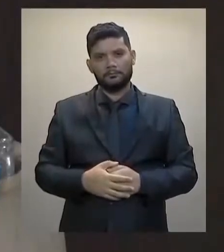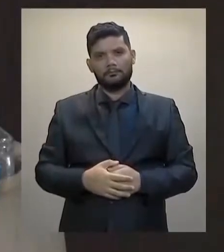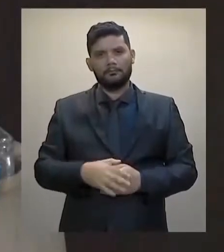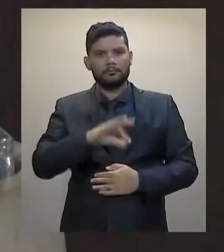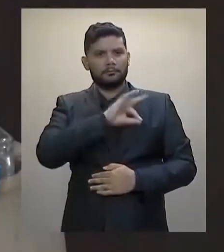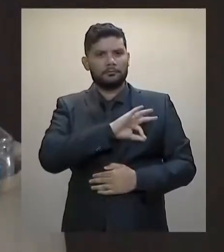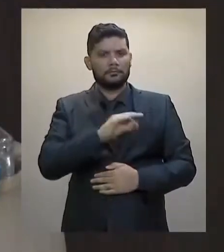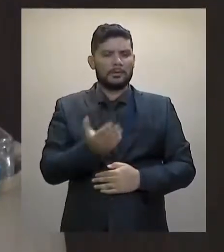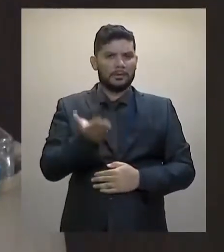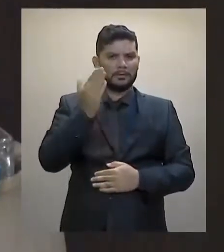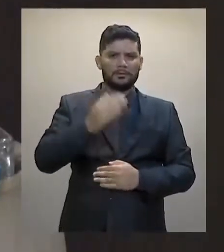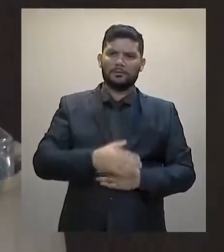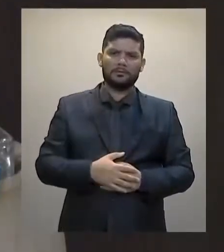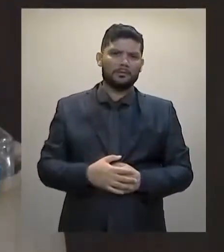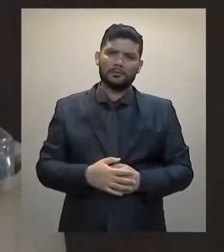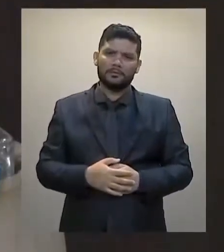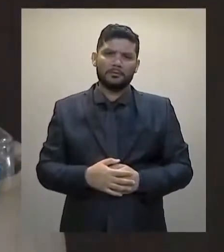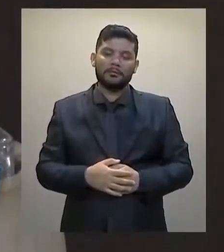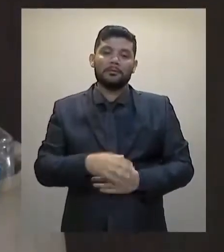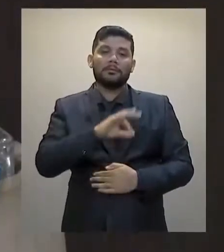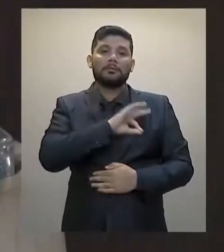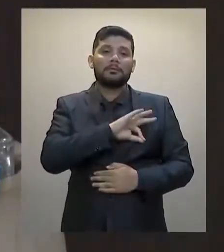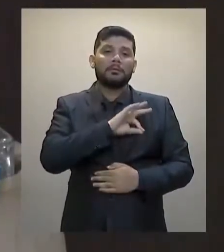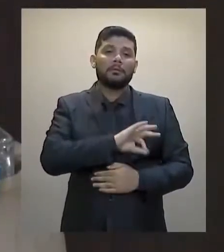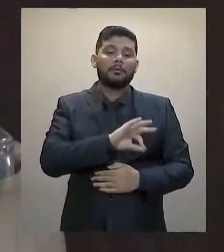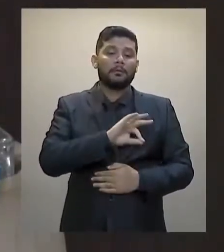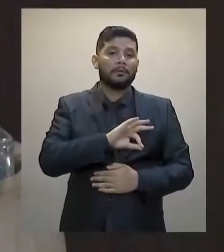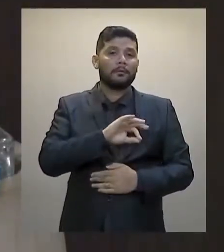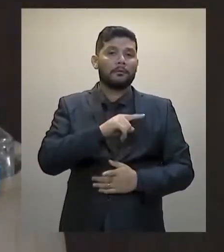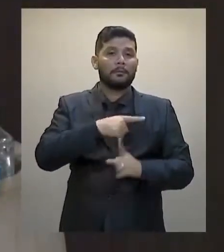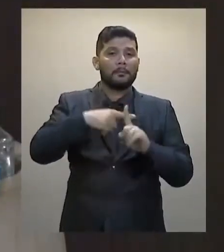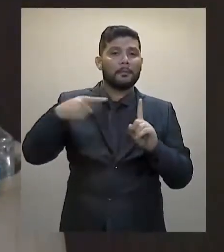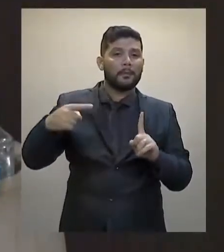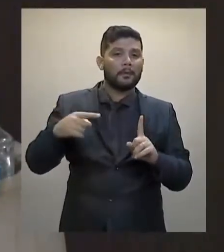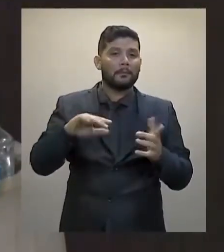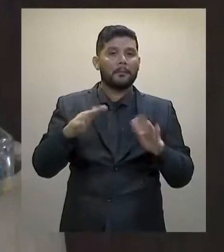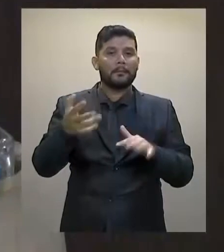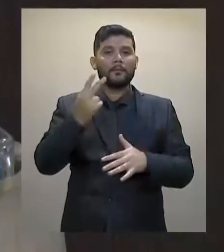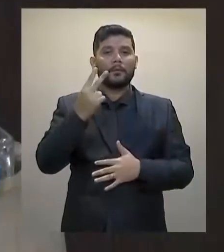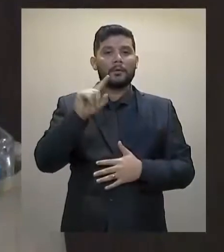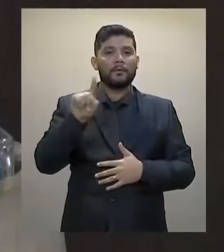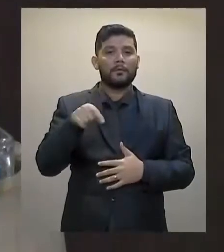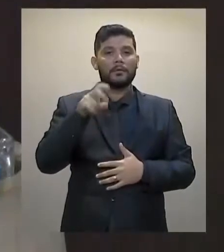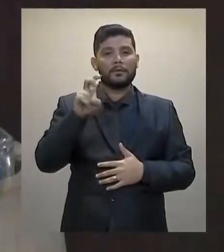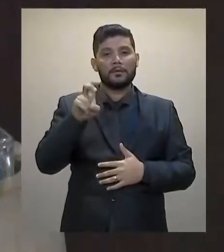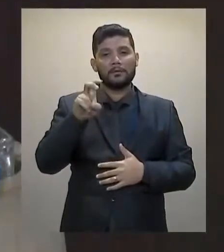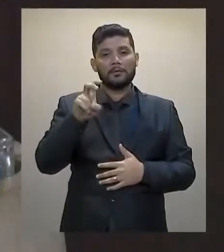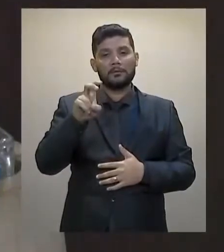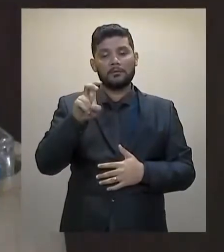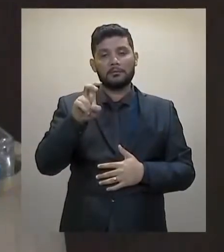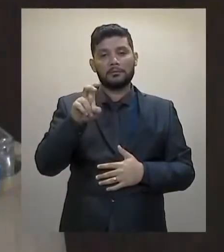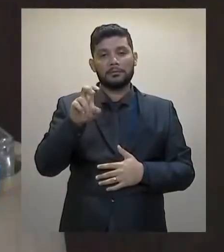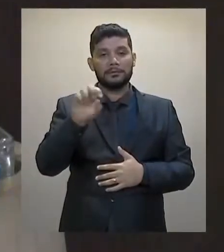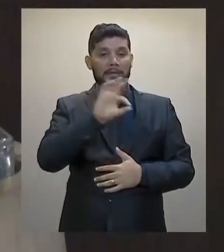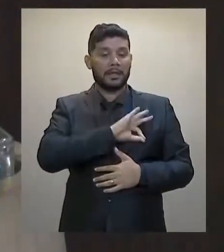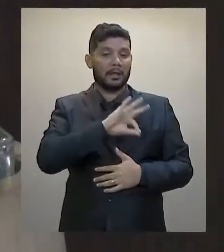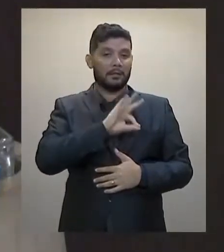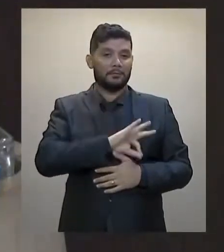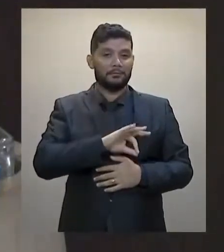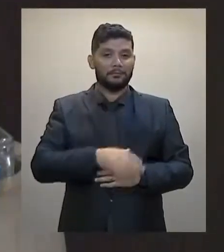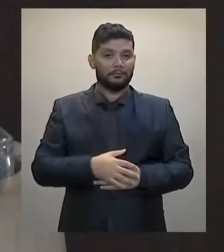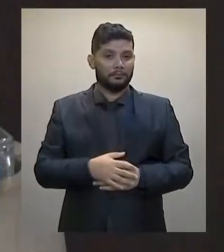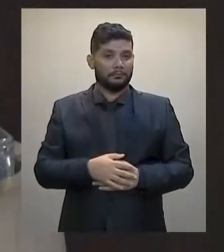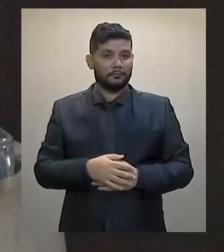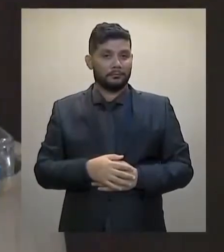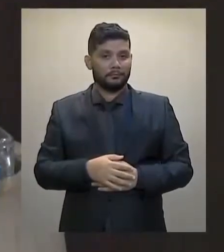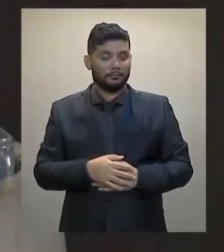é verdade. A média dos servidores públicos municipais é de 2,5 salários mínimos. A média